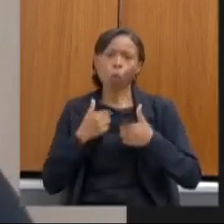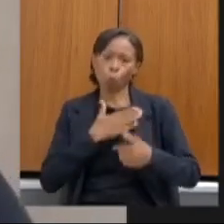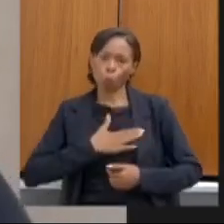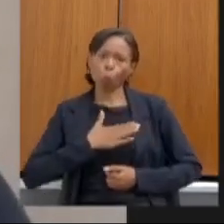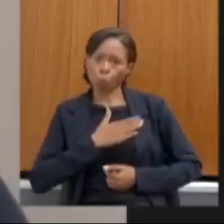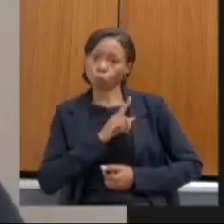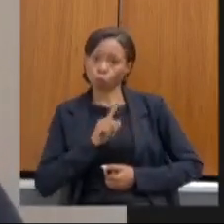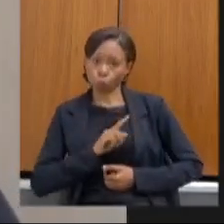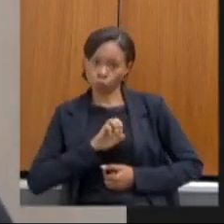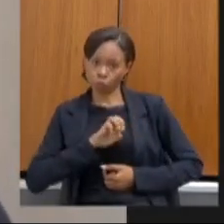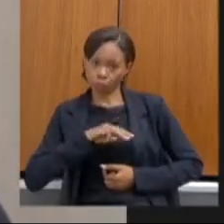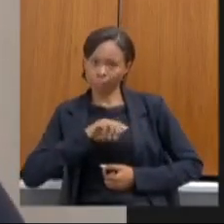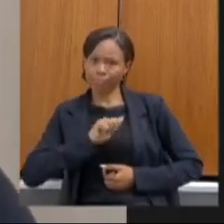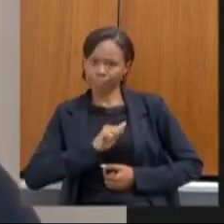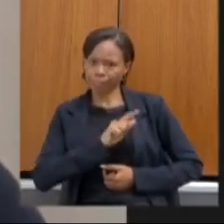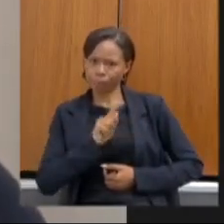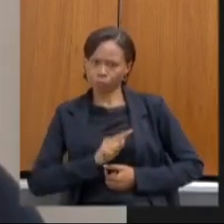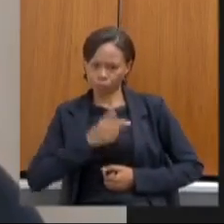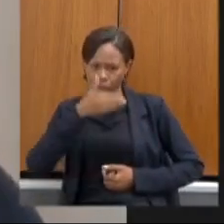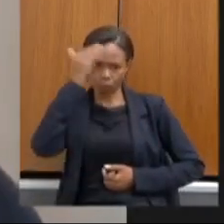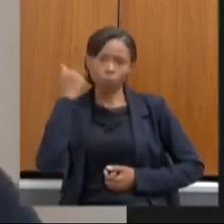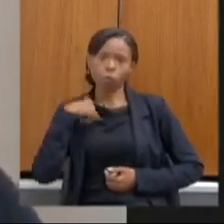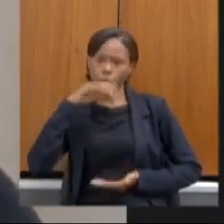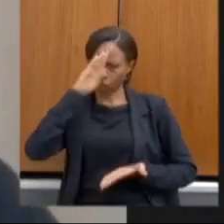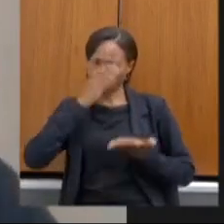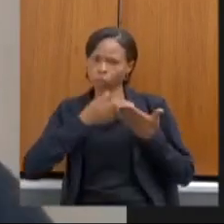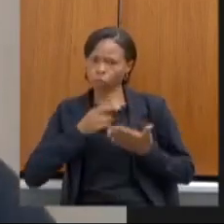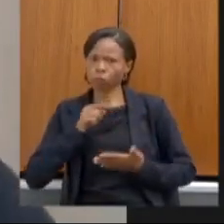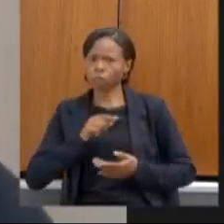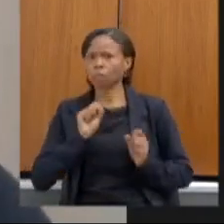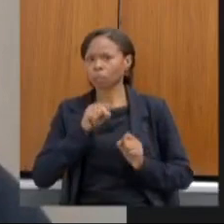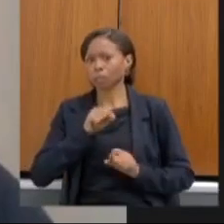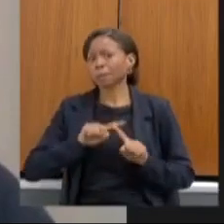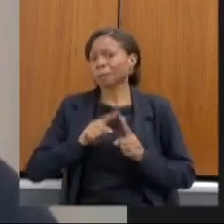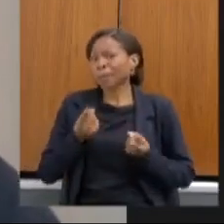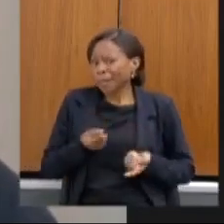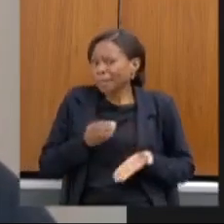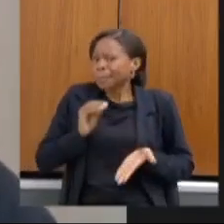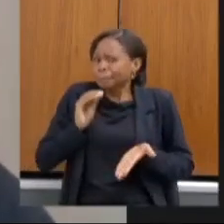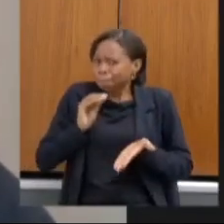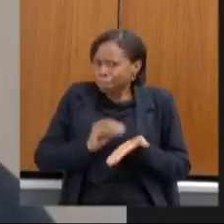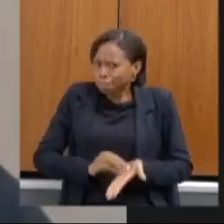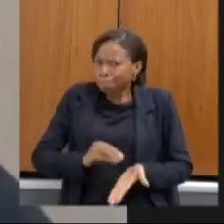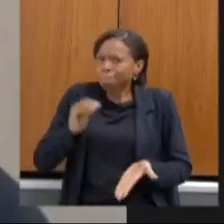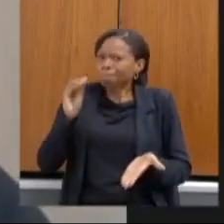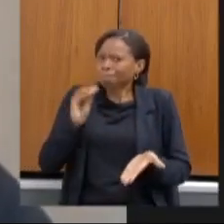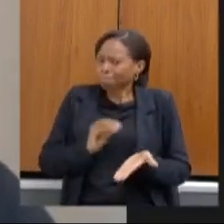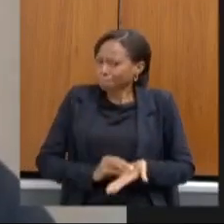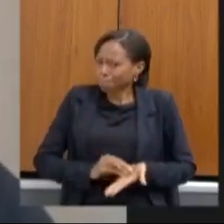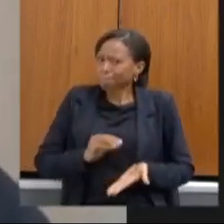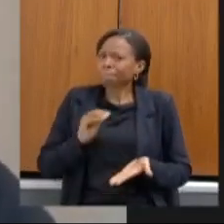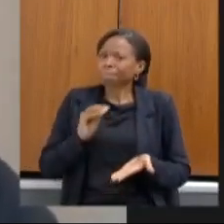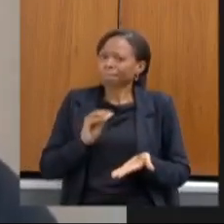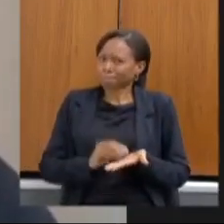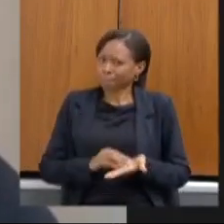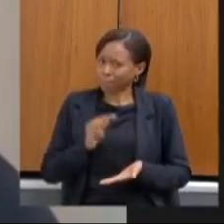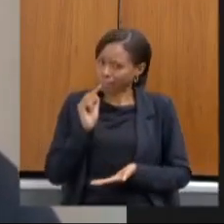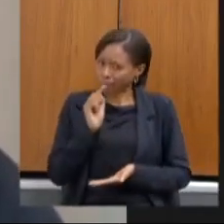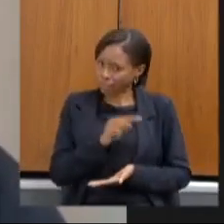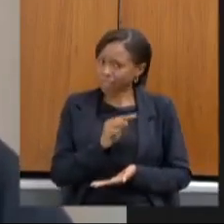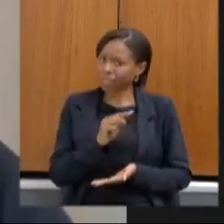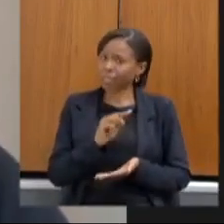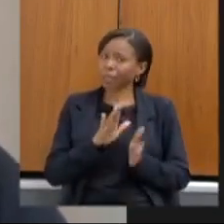pelo Zema mesmo acreditando no governo Zema ainda falta muito para ser convencido de votar no